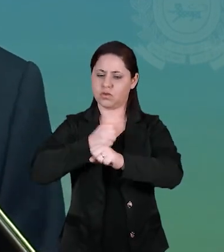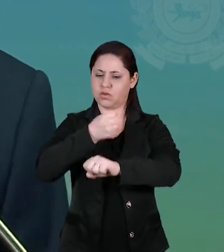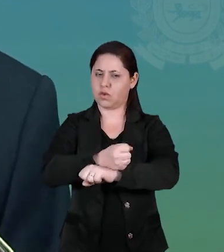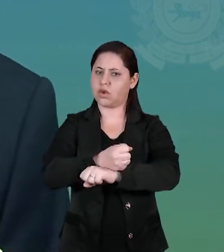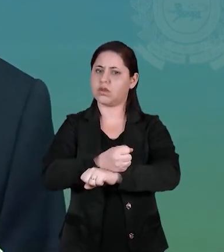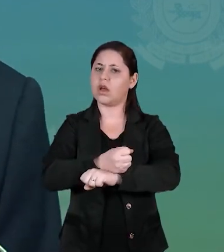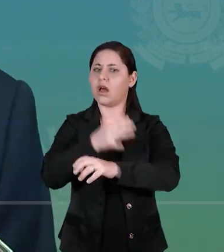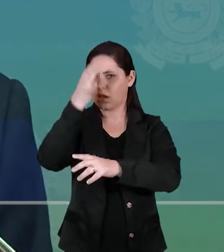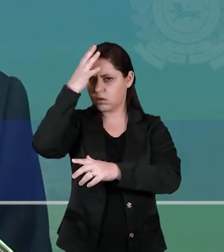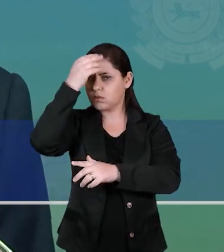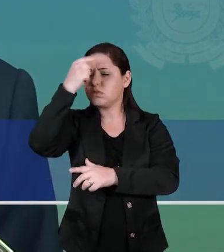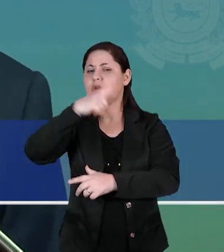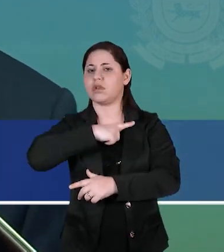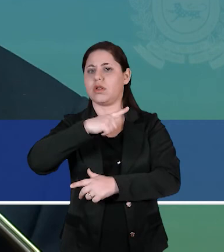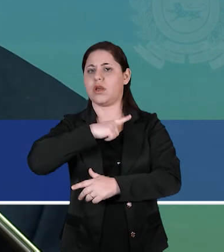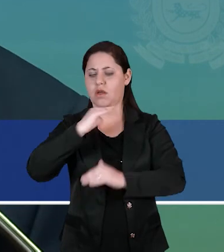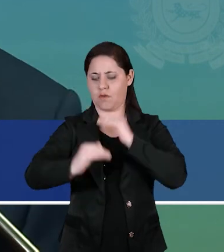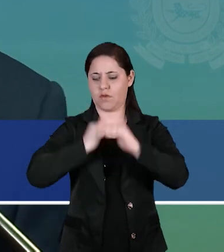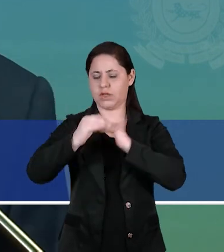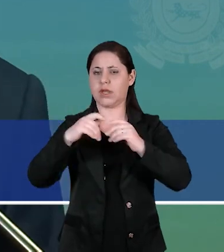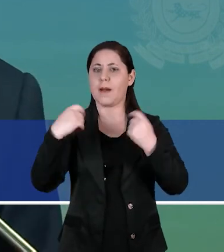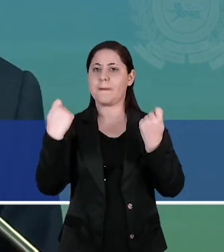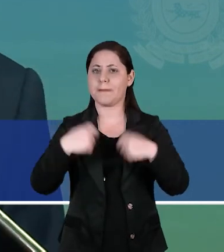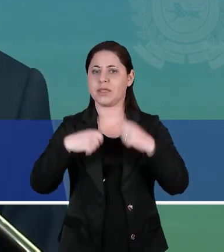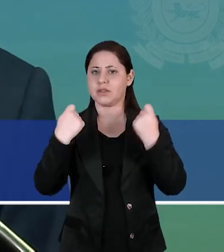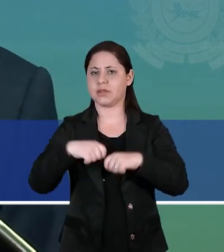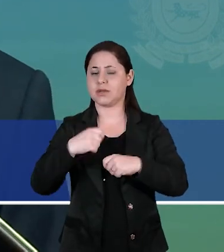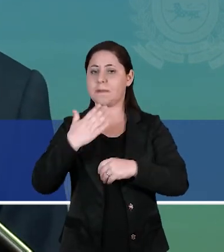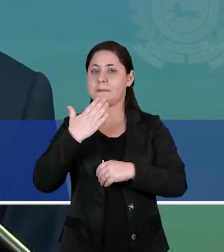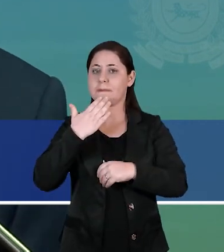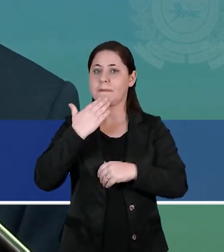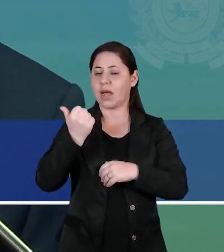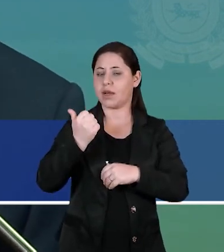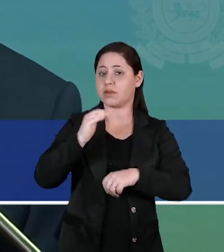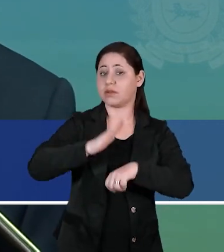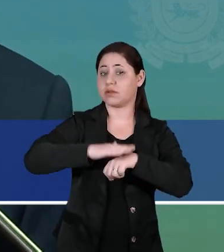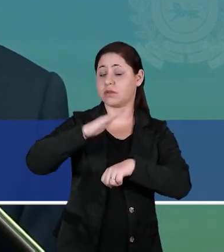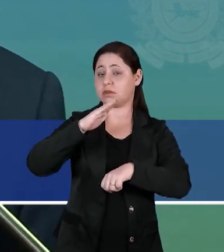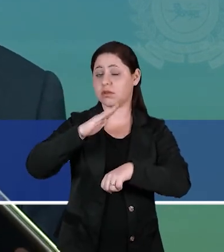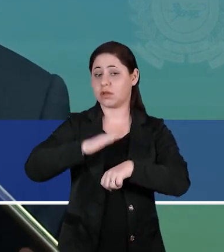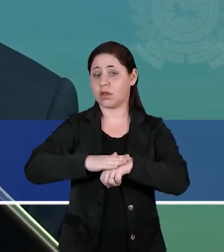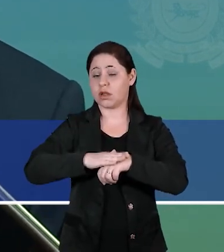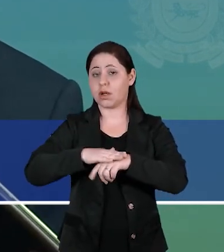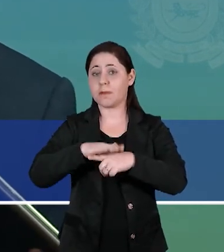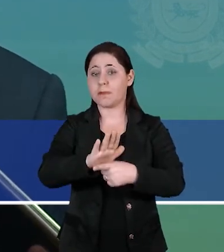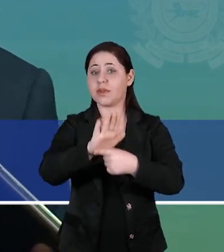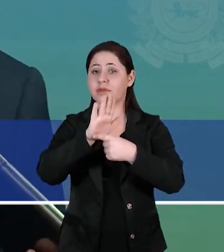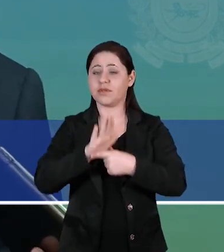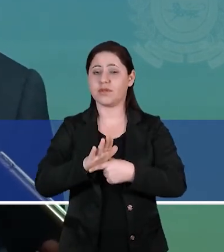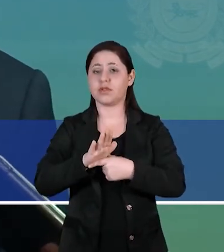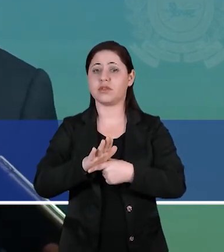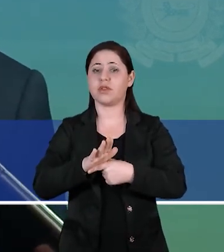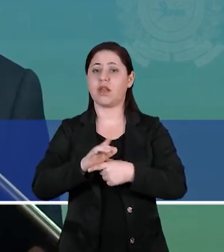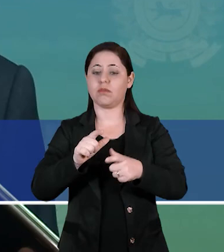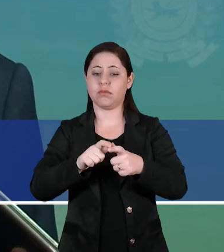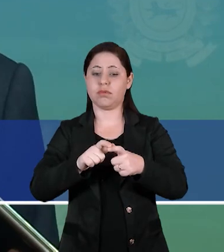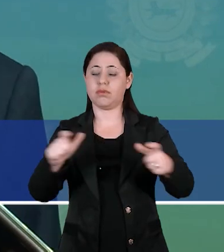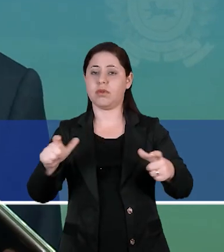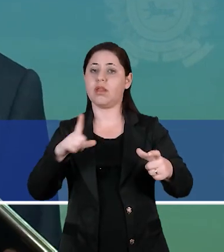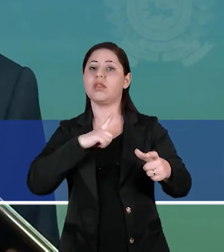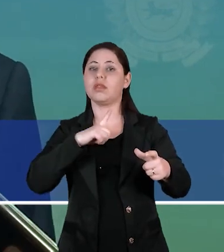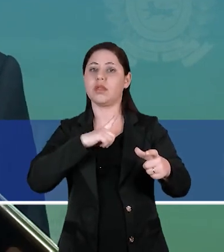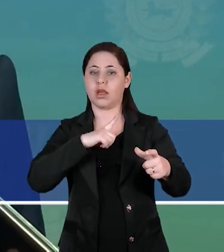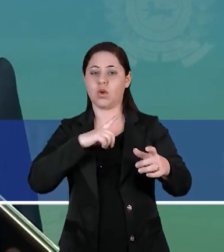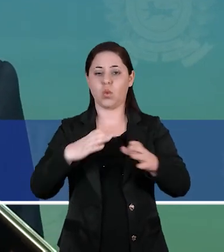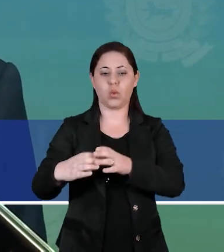esse esforço está produzindo resultado. Temos que avançar muito. São pequenas melhorias que já produzem grandes resultados, mas